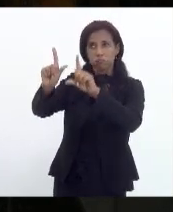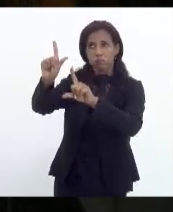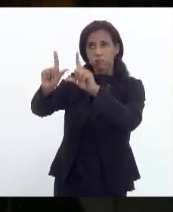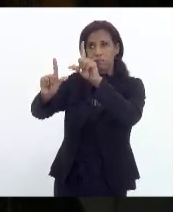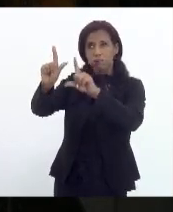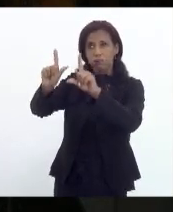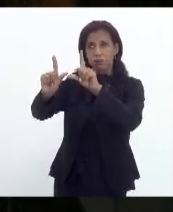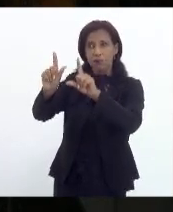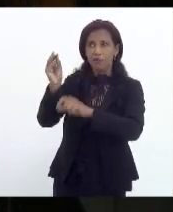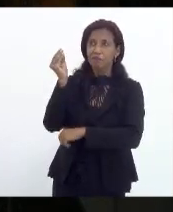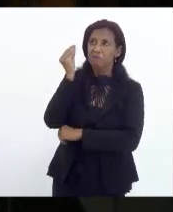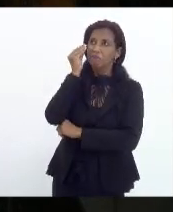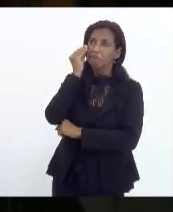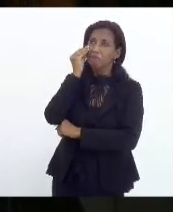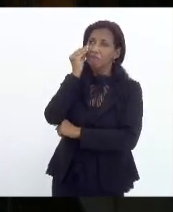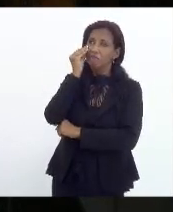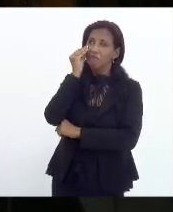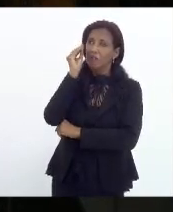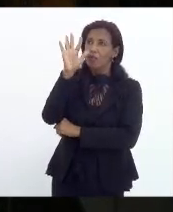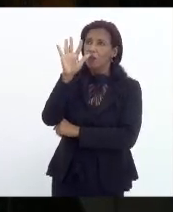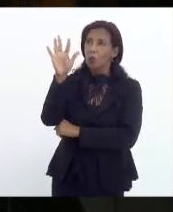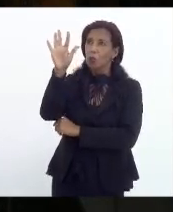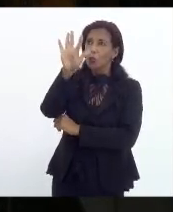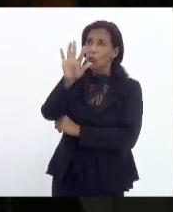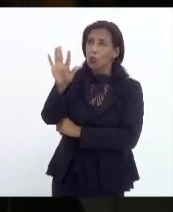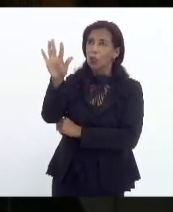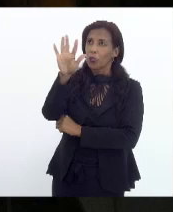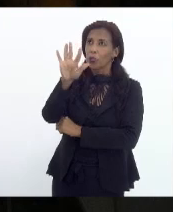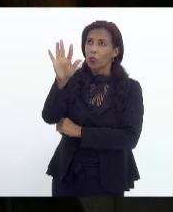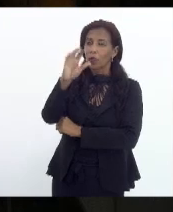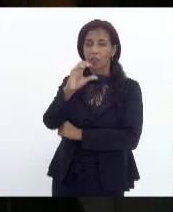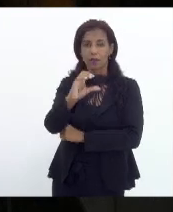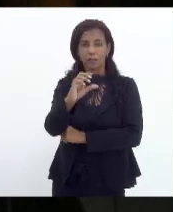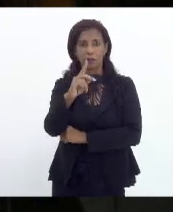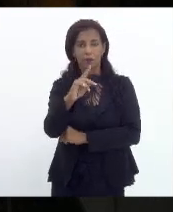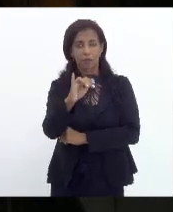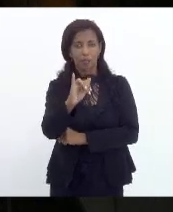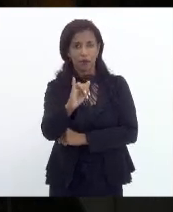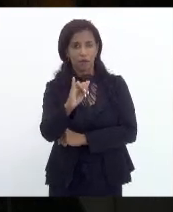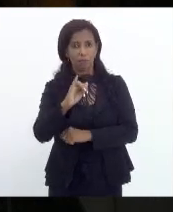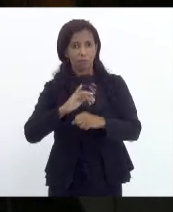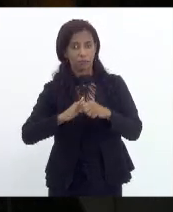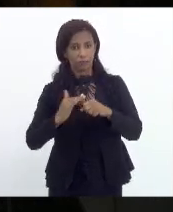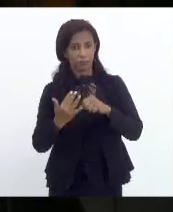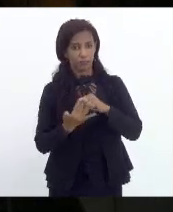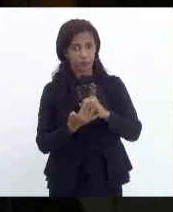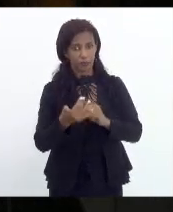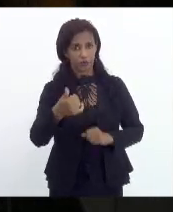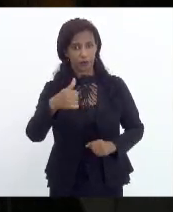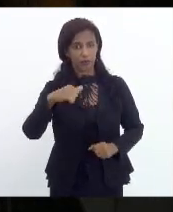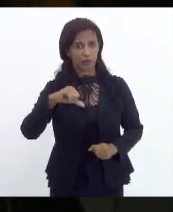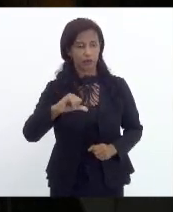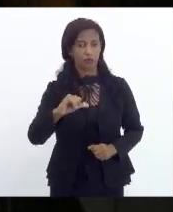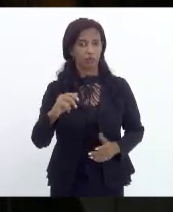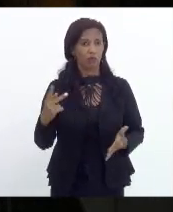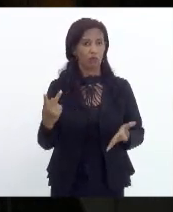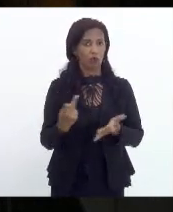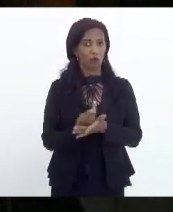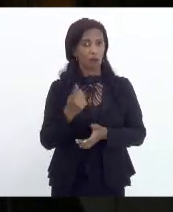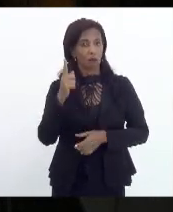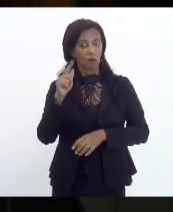e assistimos um pedaço da CPI da corrid lá no